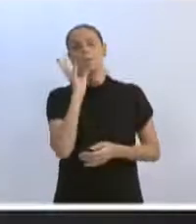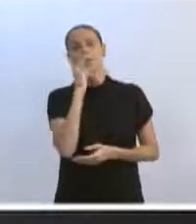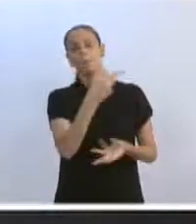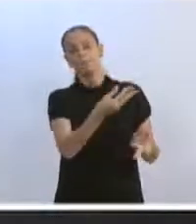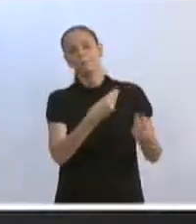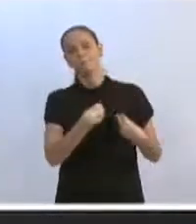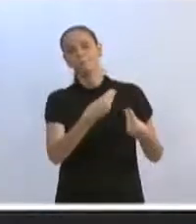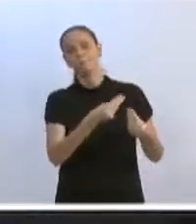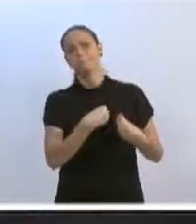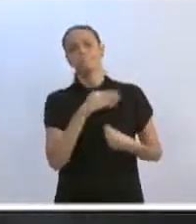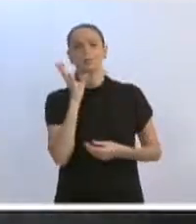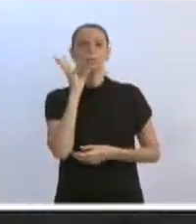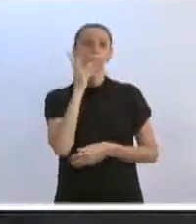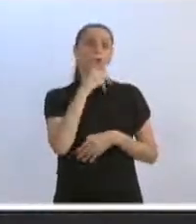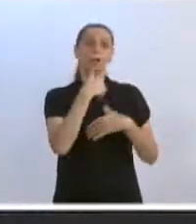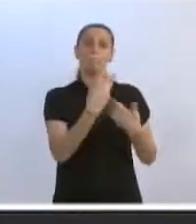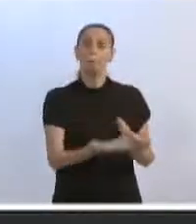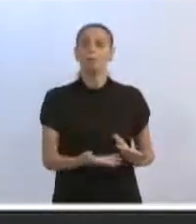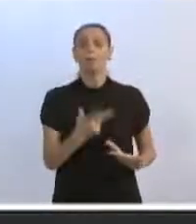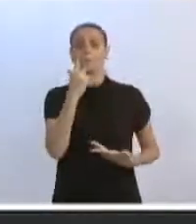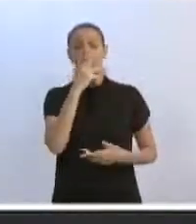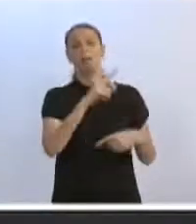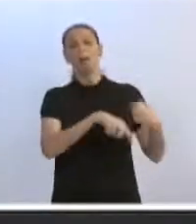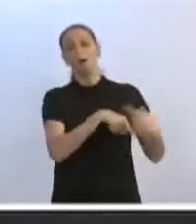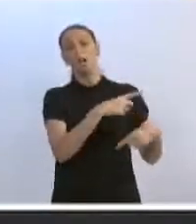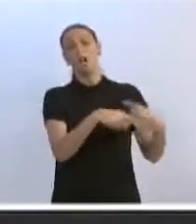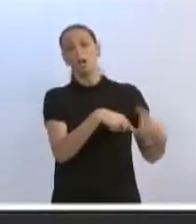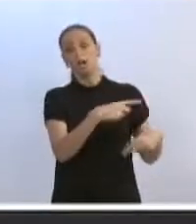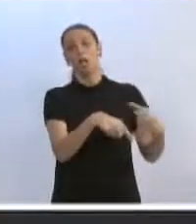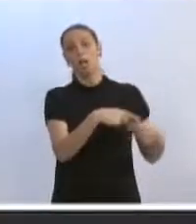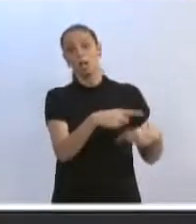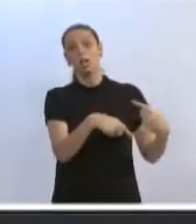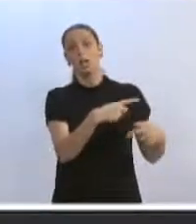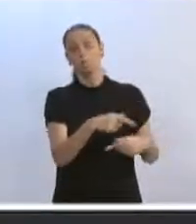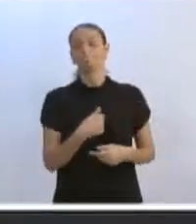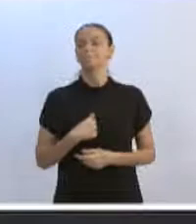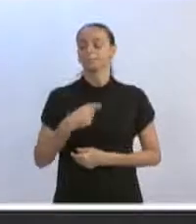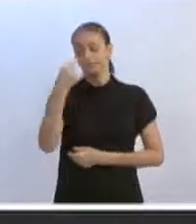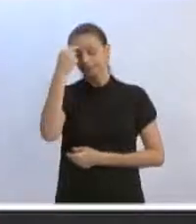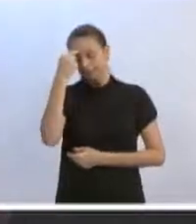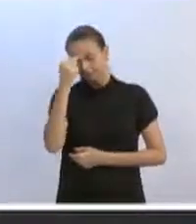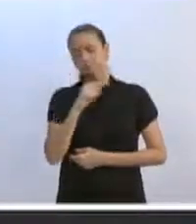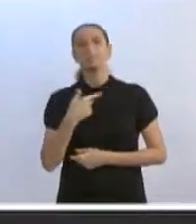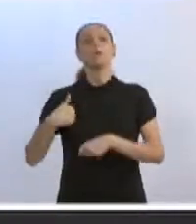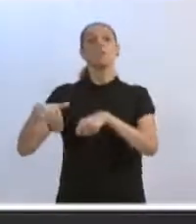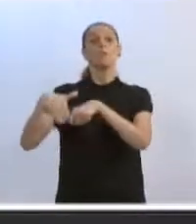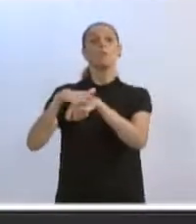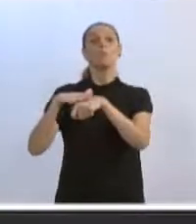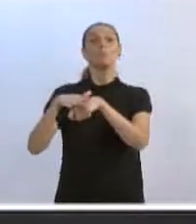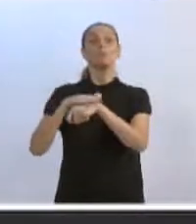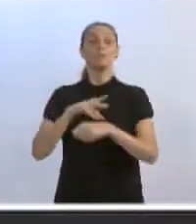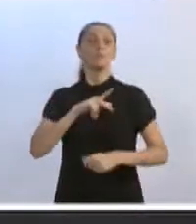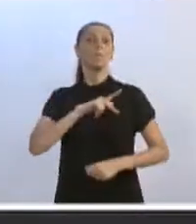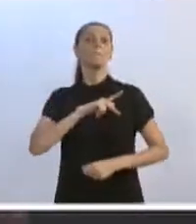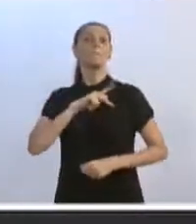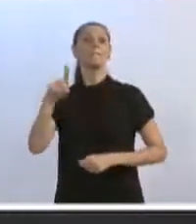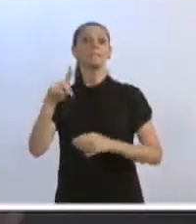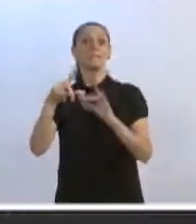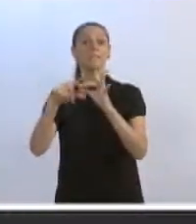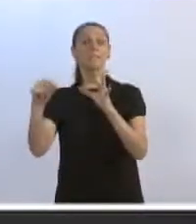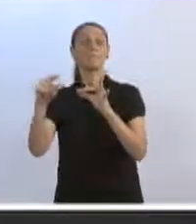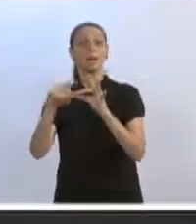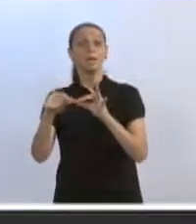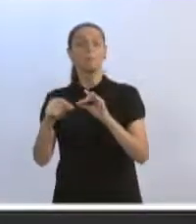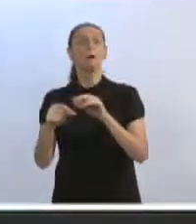e acabou segurando segurando segurando quando conversei com o presidente tudo dentro da lei foi despachado